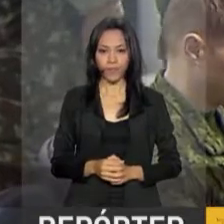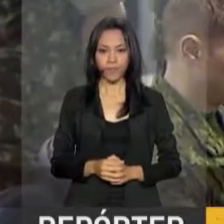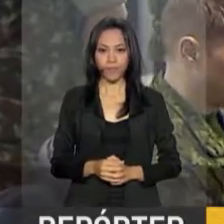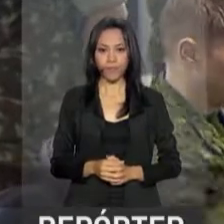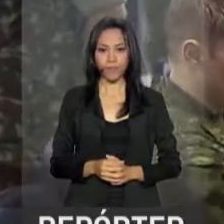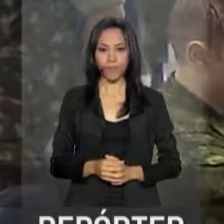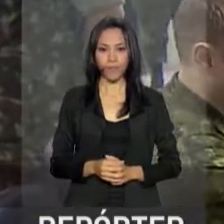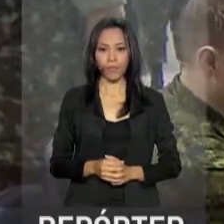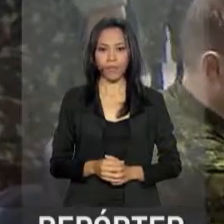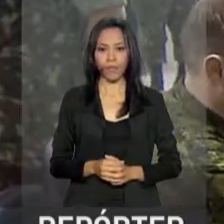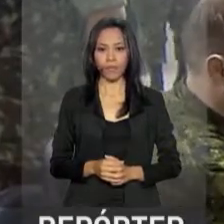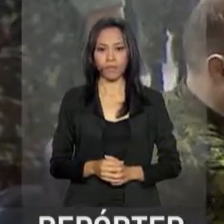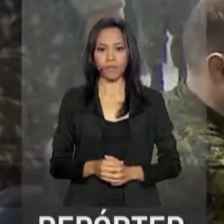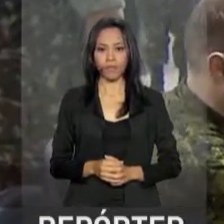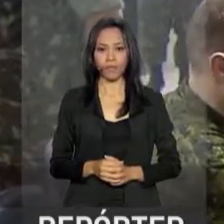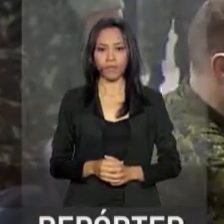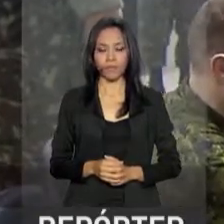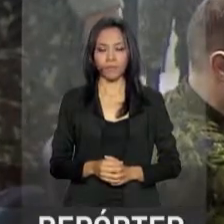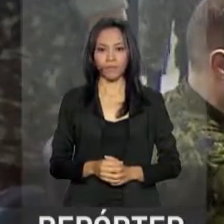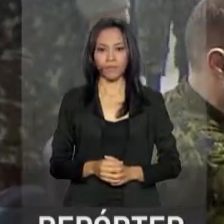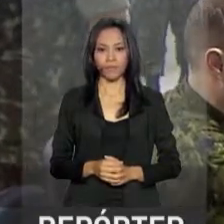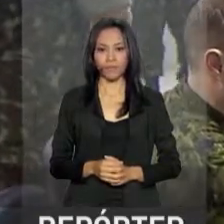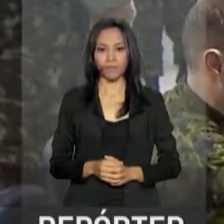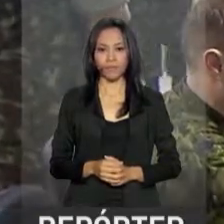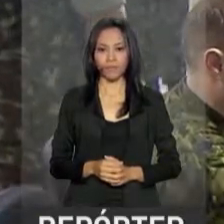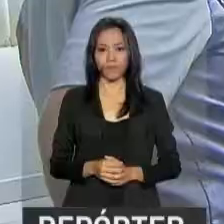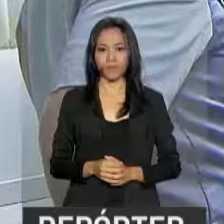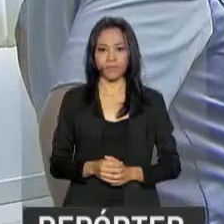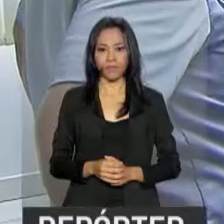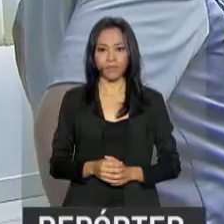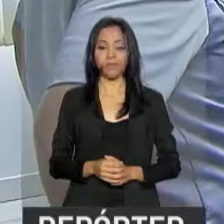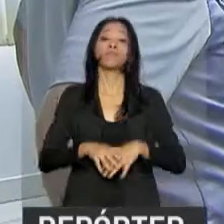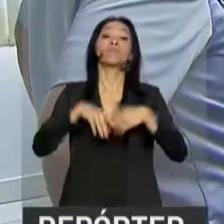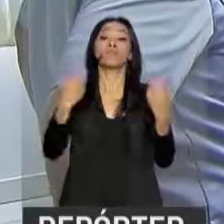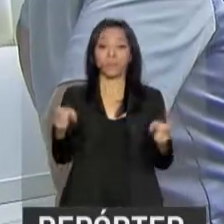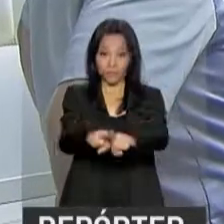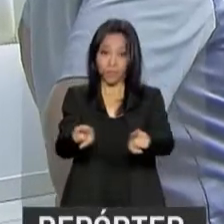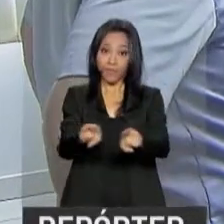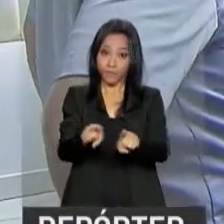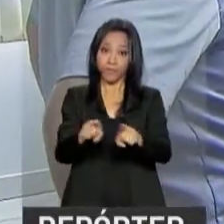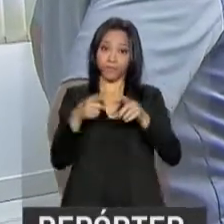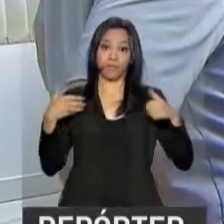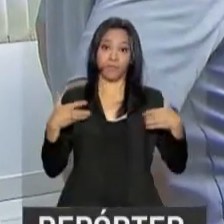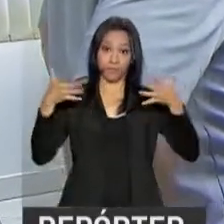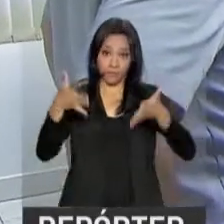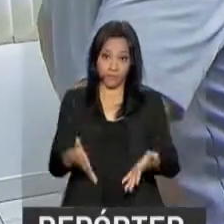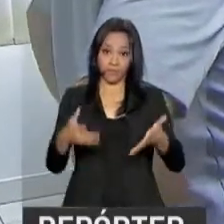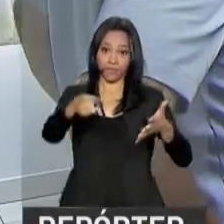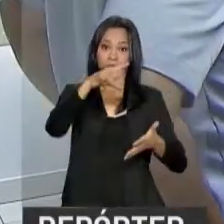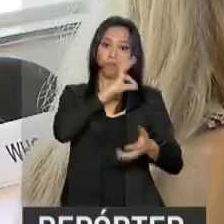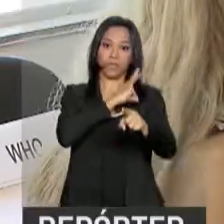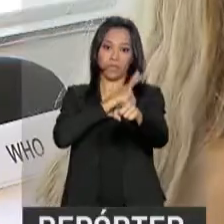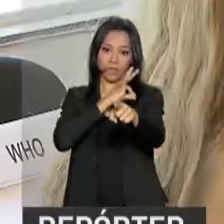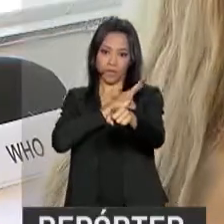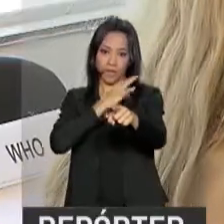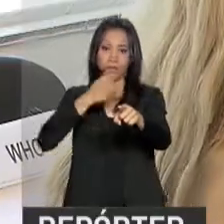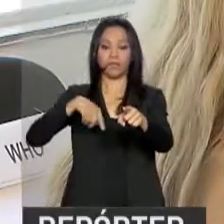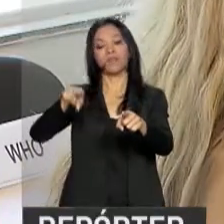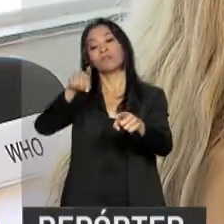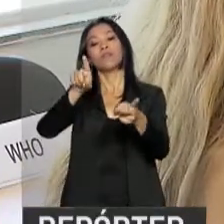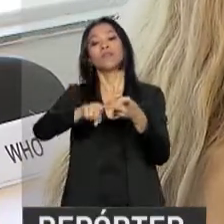honra na missa intercâmbio lei experiências também participam do exercício policiais militares e representantes